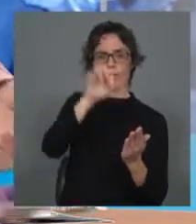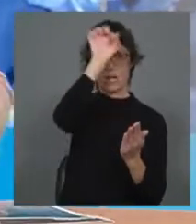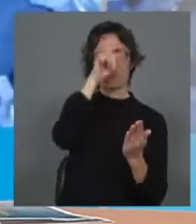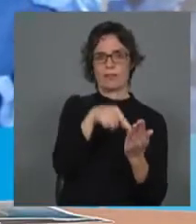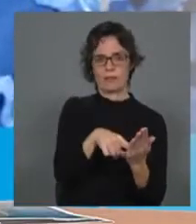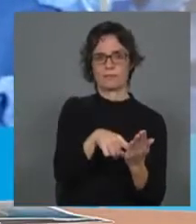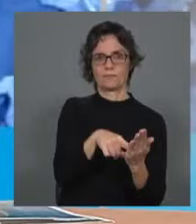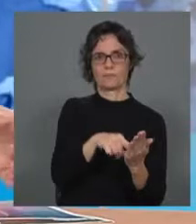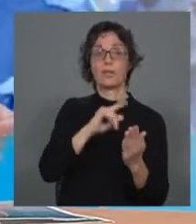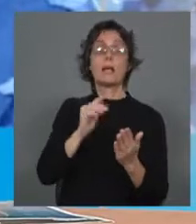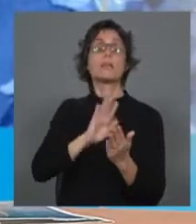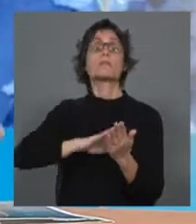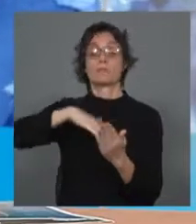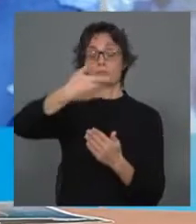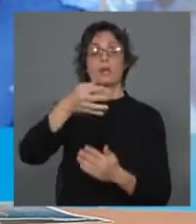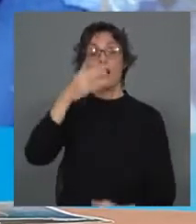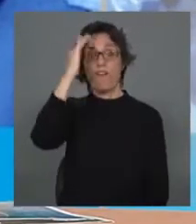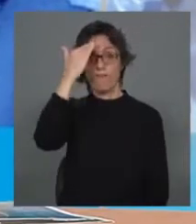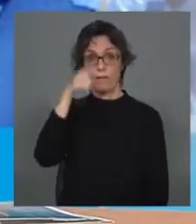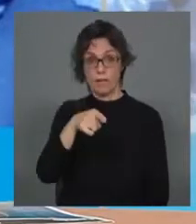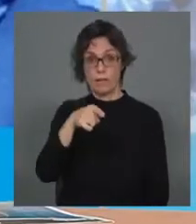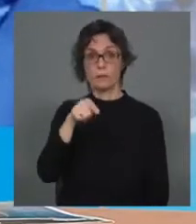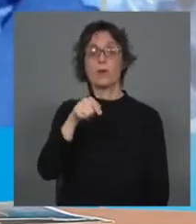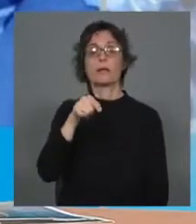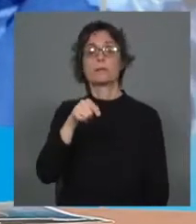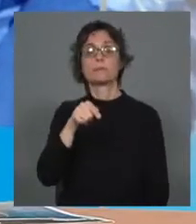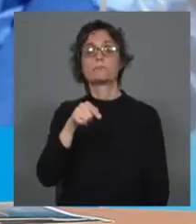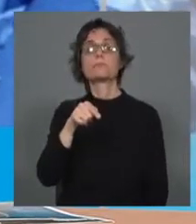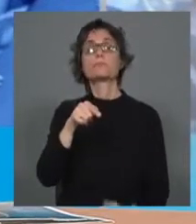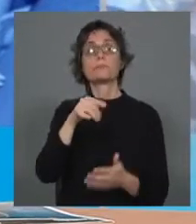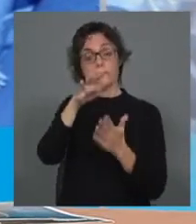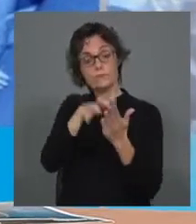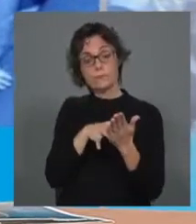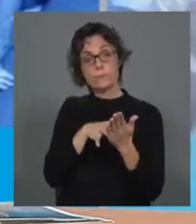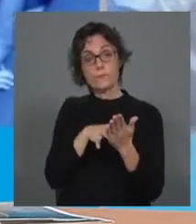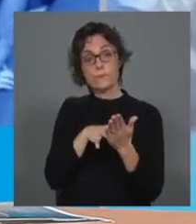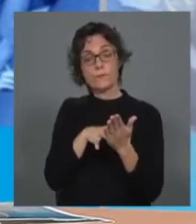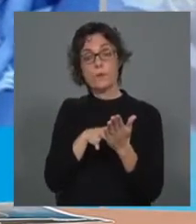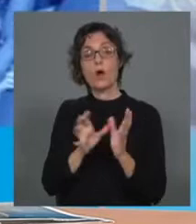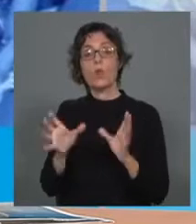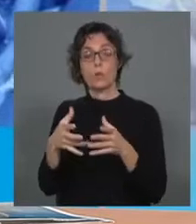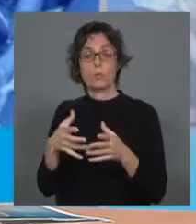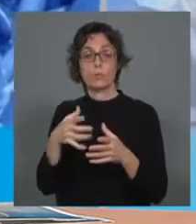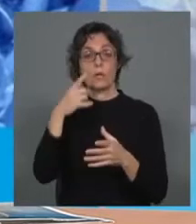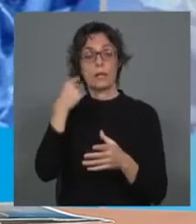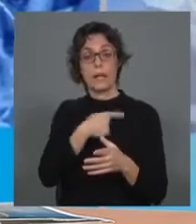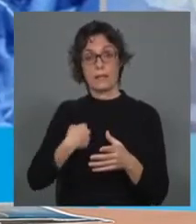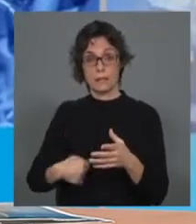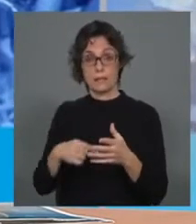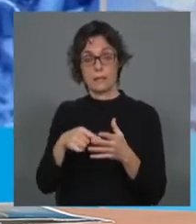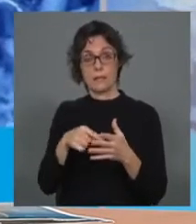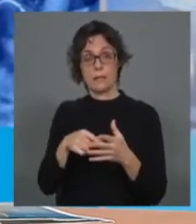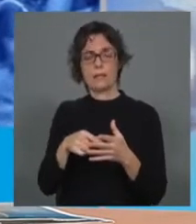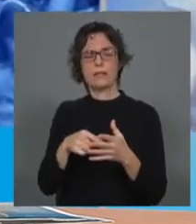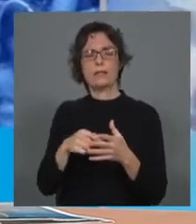por exemplo, no mês de fevereiro, onde temos aqui o texto escrito de uma pessoa da comunidade chinesa, referindo-se à festa